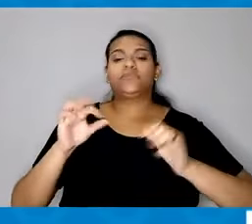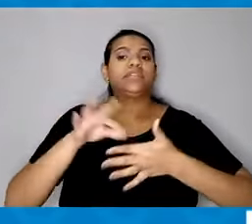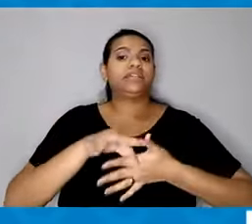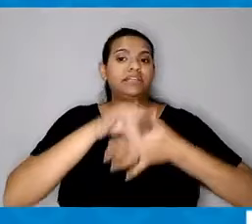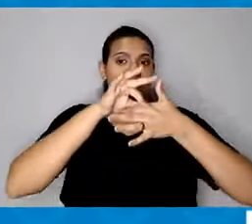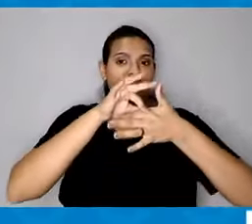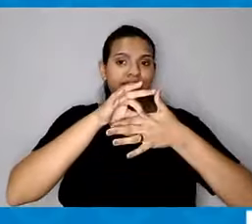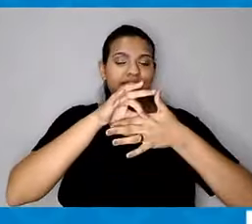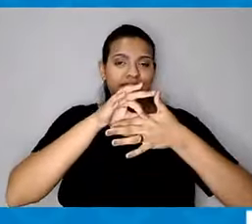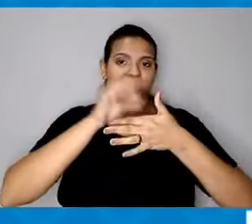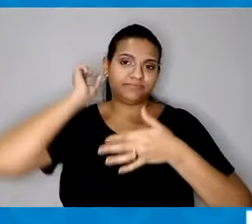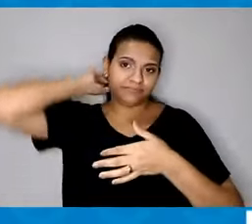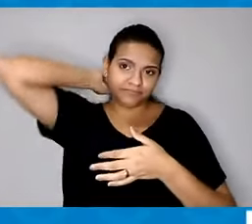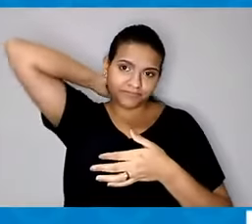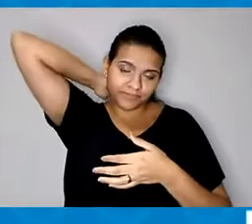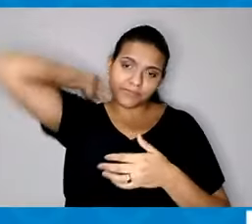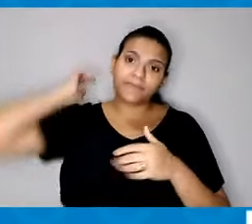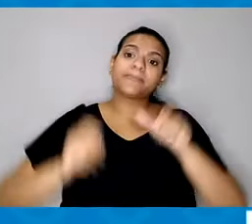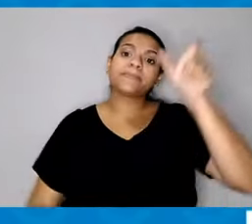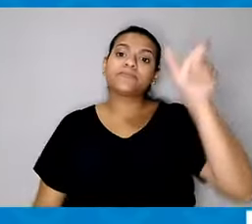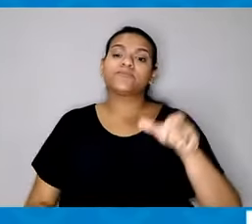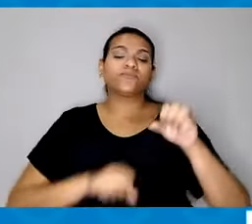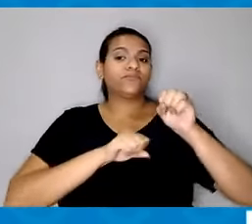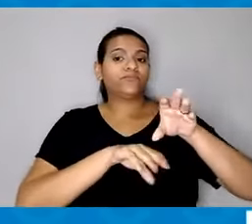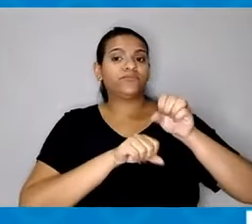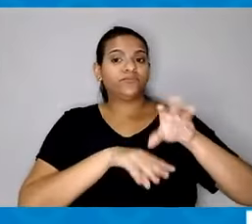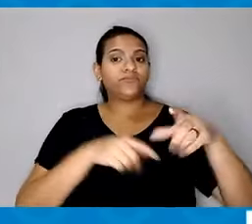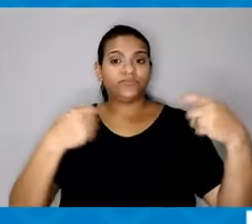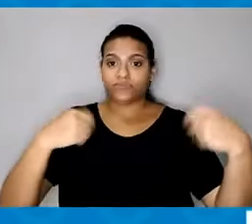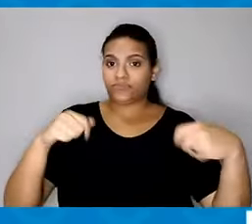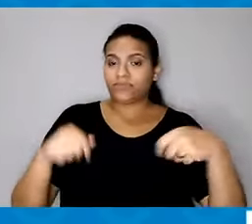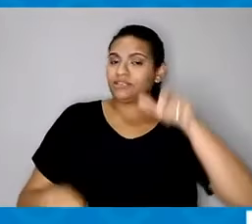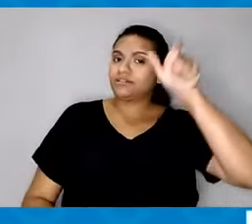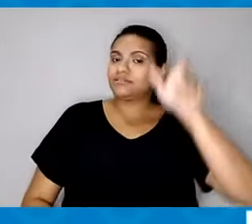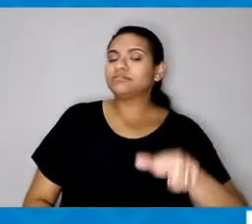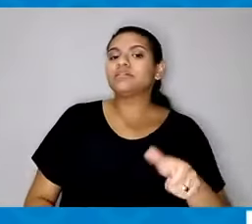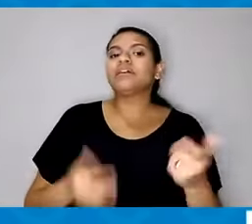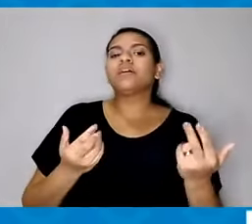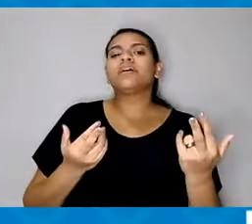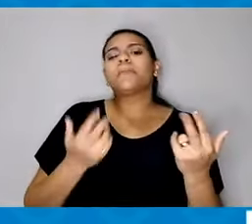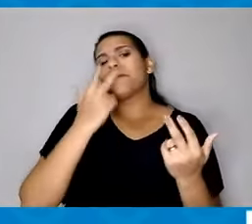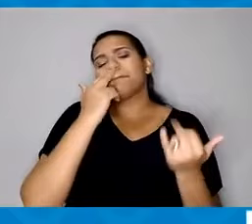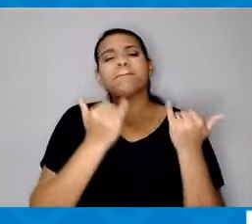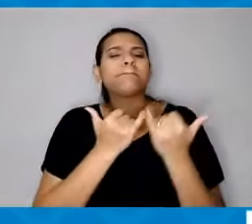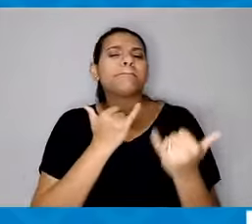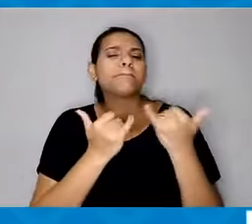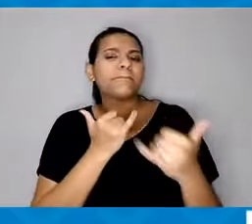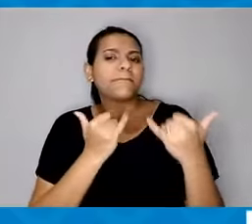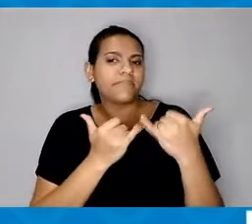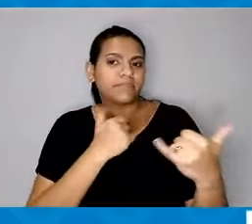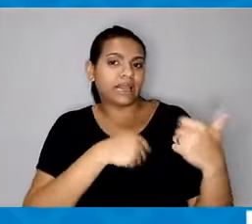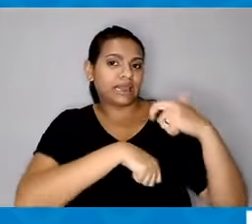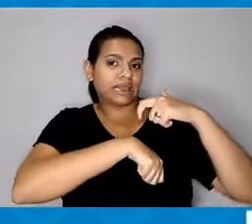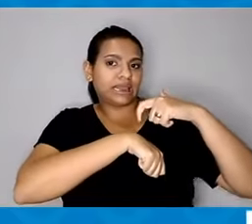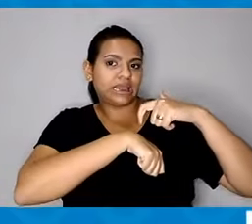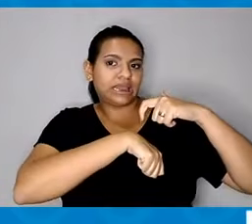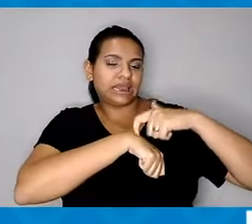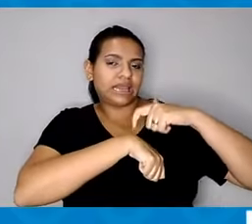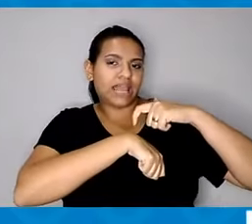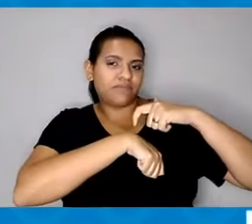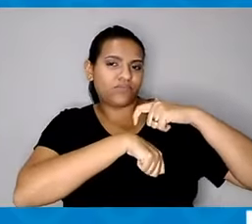Educadores, eles devem ser como viajantes do tempo, na minha opinião, né? Eles devem meio que criar futuros possíveis. Para isso você tem